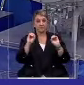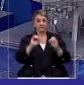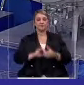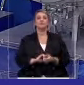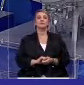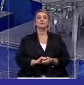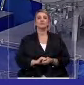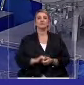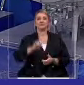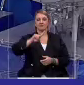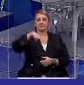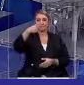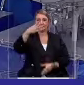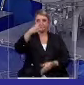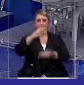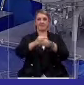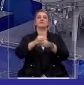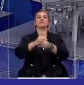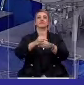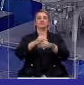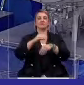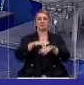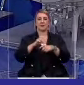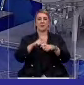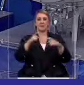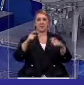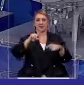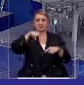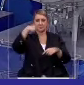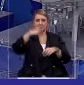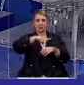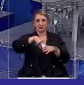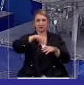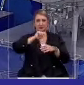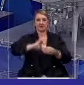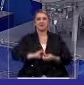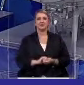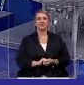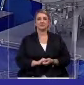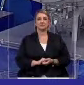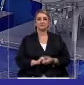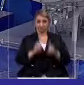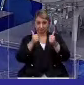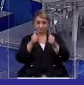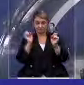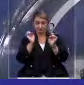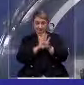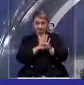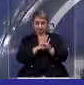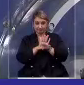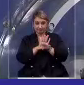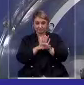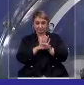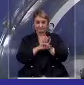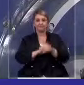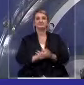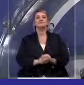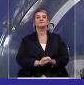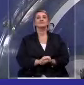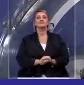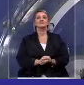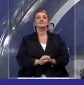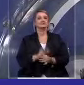5 dezenas, o prêmio acumula e o valor fica ainda maior para o próximo sorteio. Tudo pronto, bolas